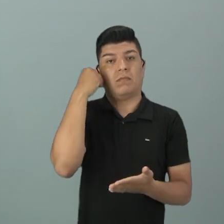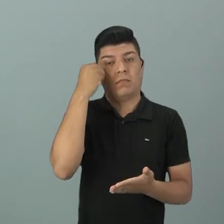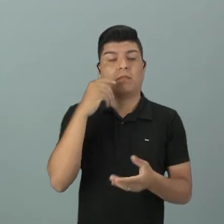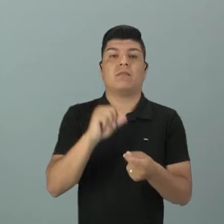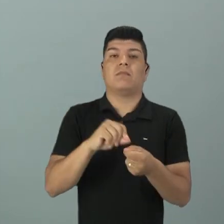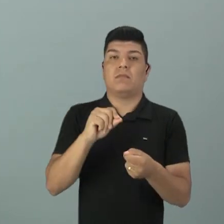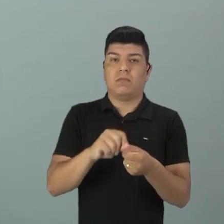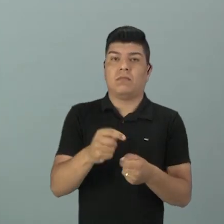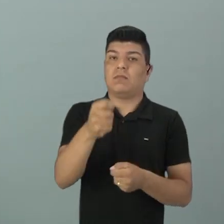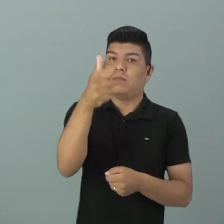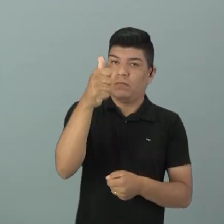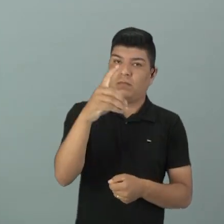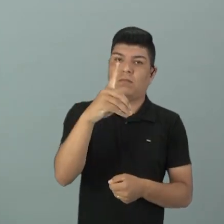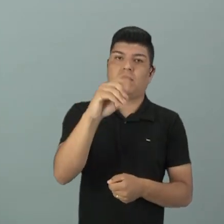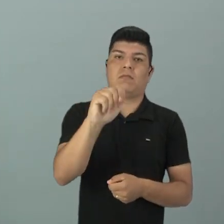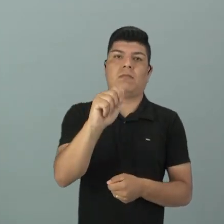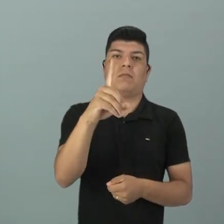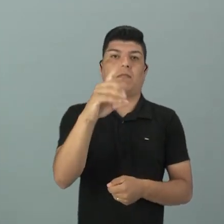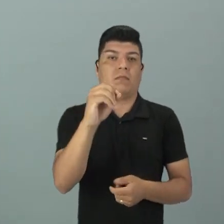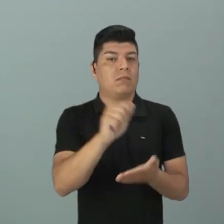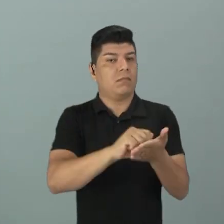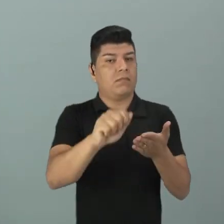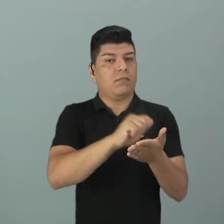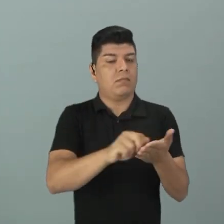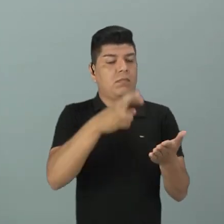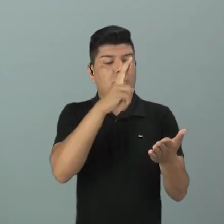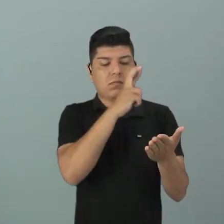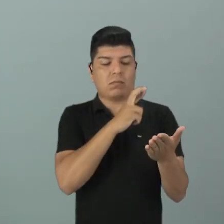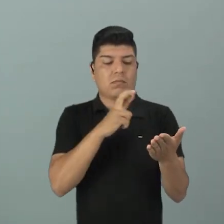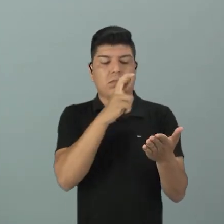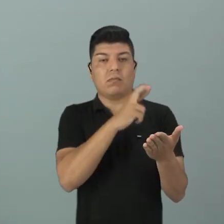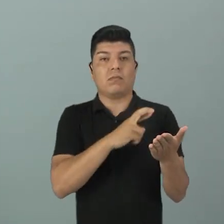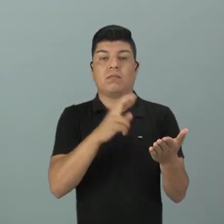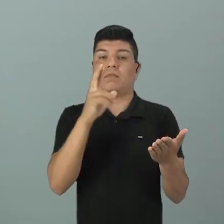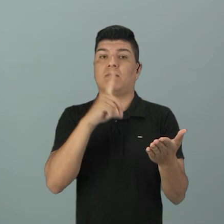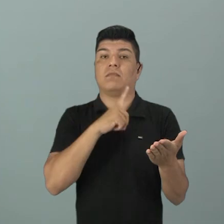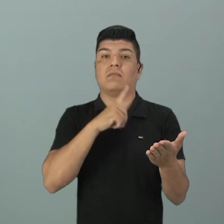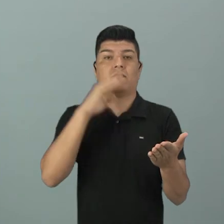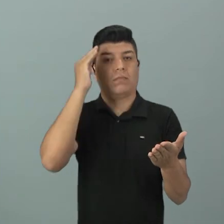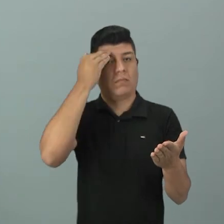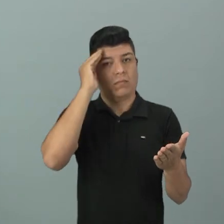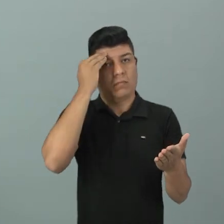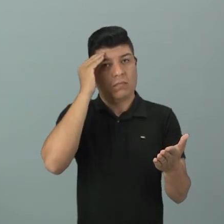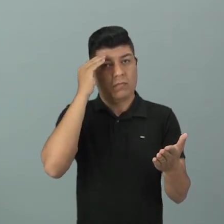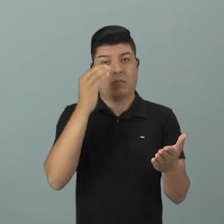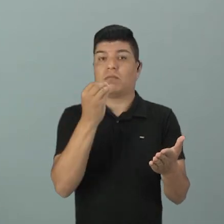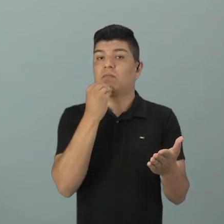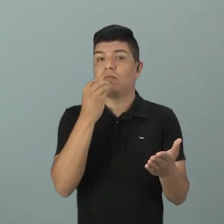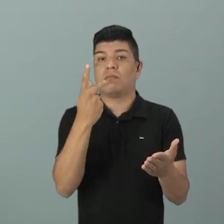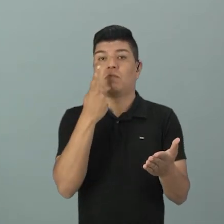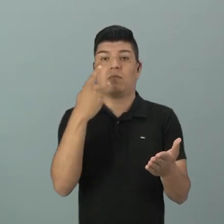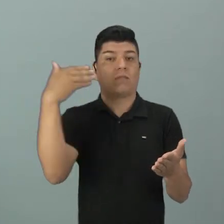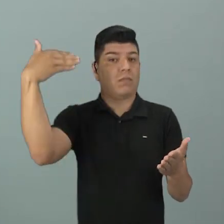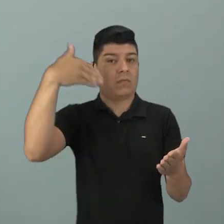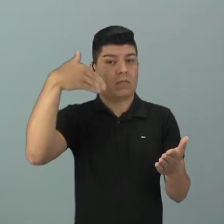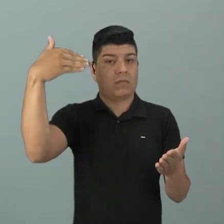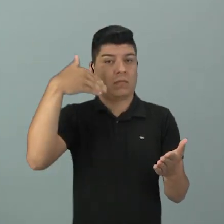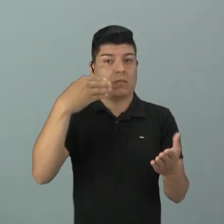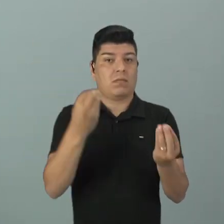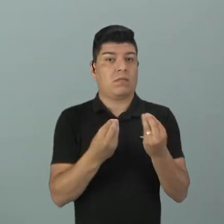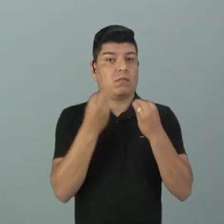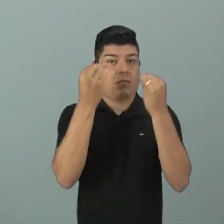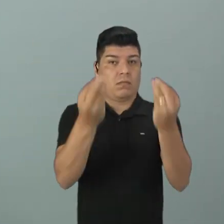com moeda, com dado e anote as observações para você poder entender que a probabilidade frequentista vai te